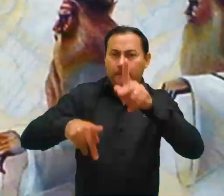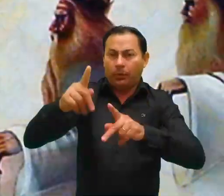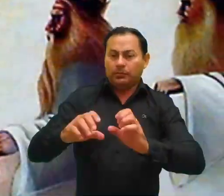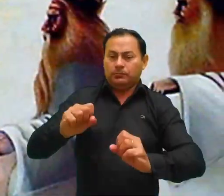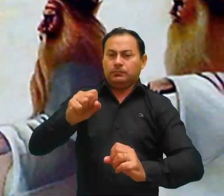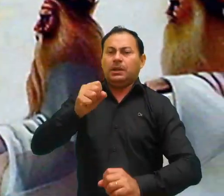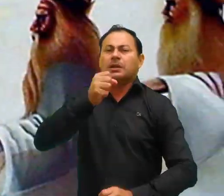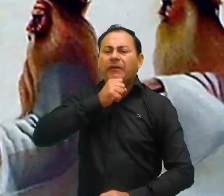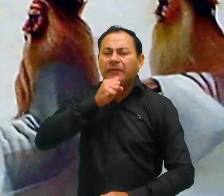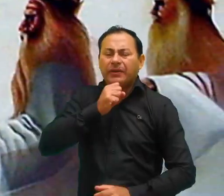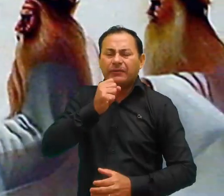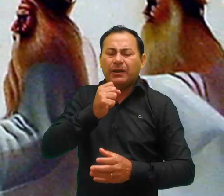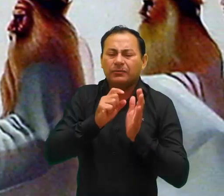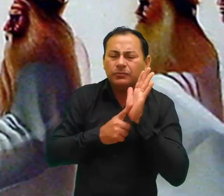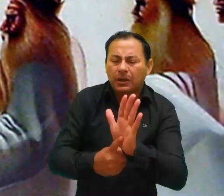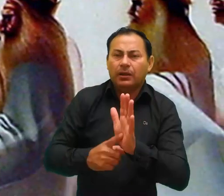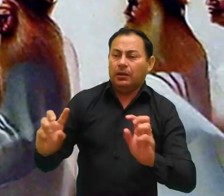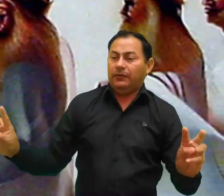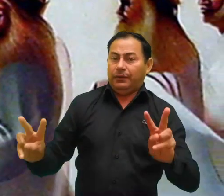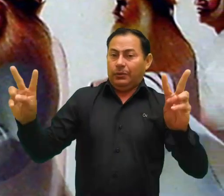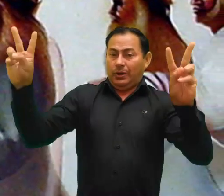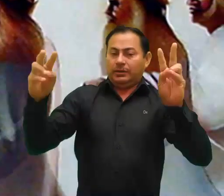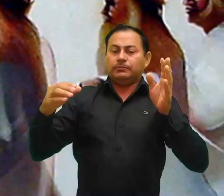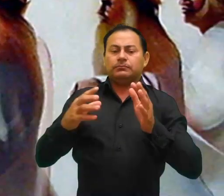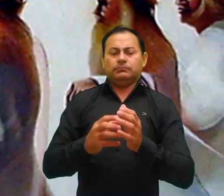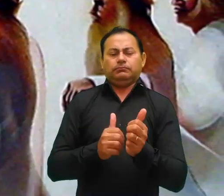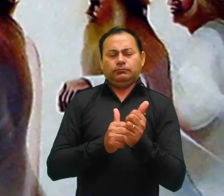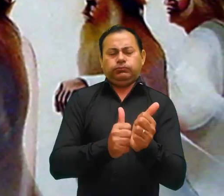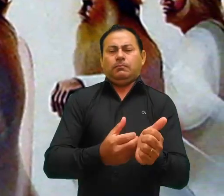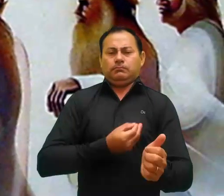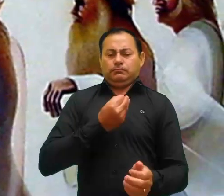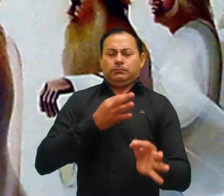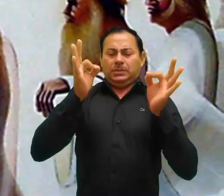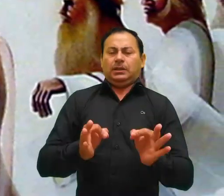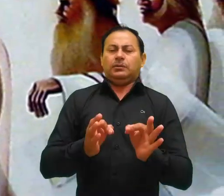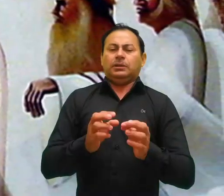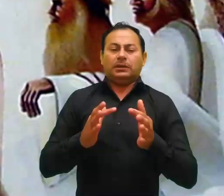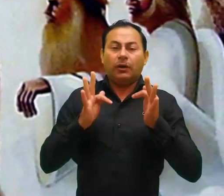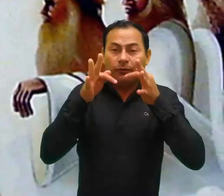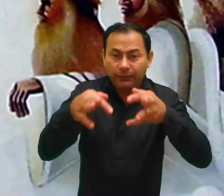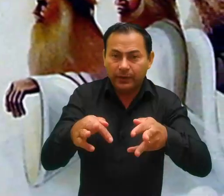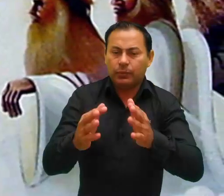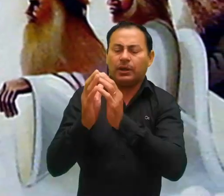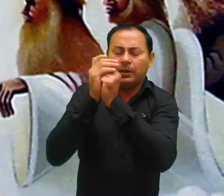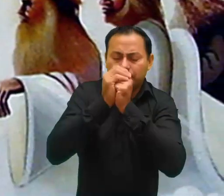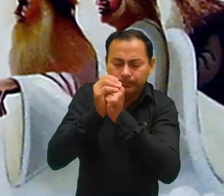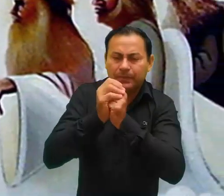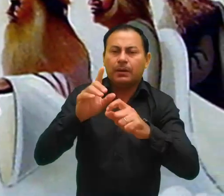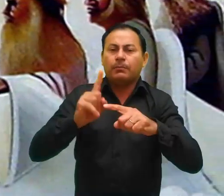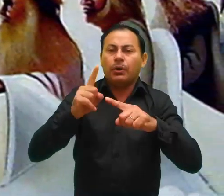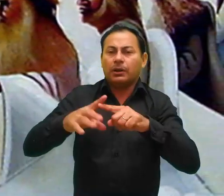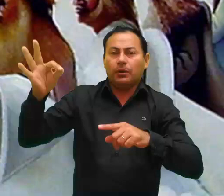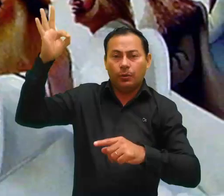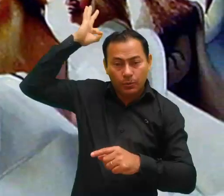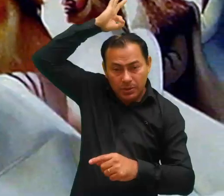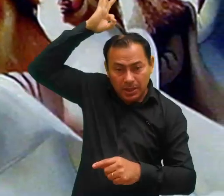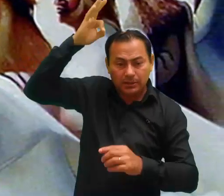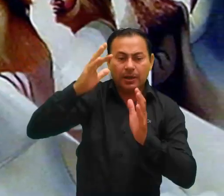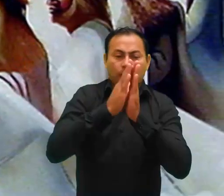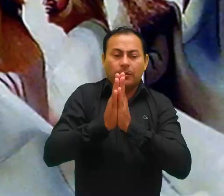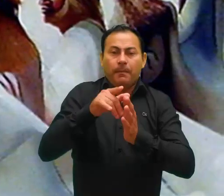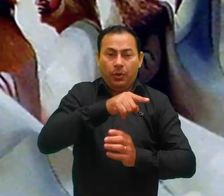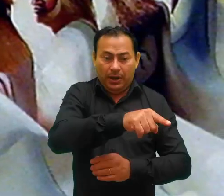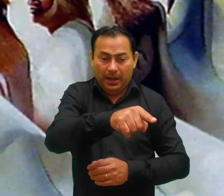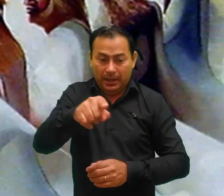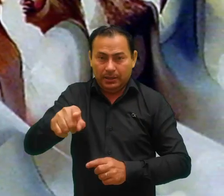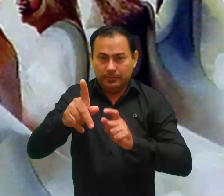Esses anciãos eram vitoriosos e se conduziram bem até o fim, porque eram adoradores e porque os santos estavam orando por